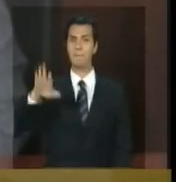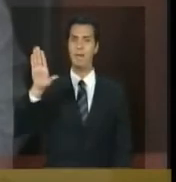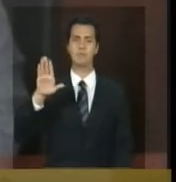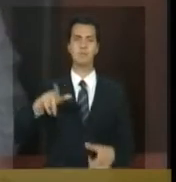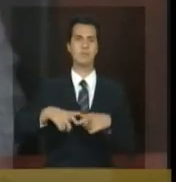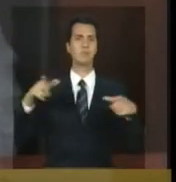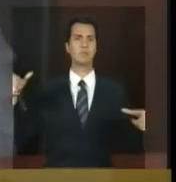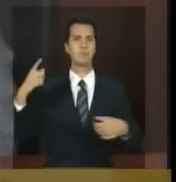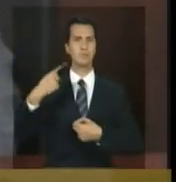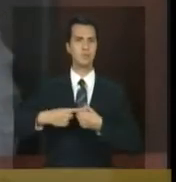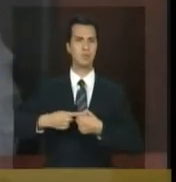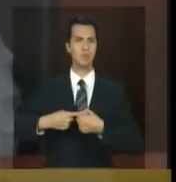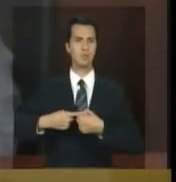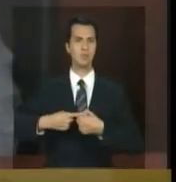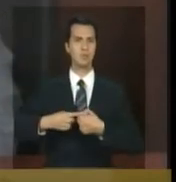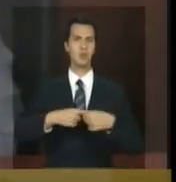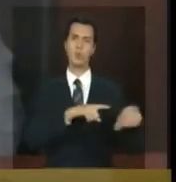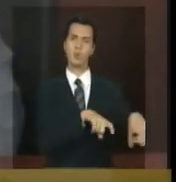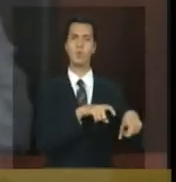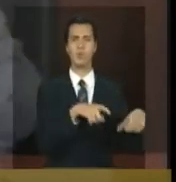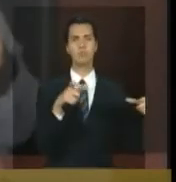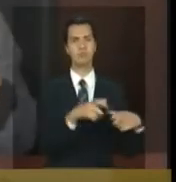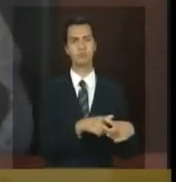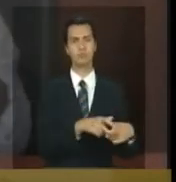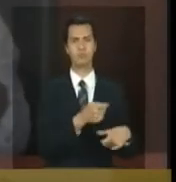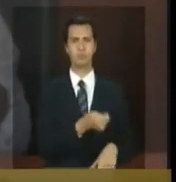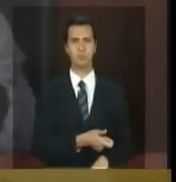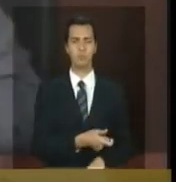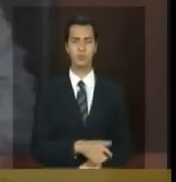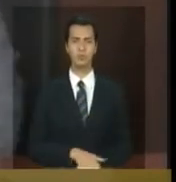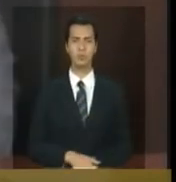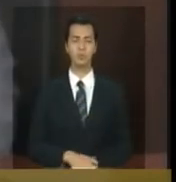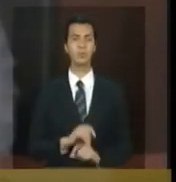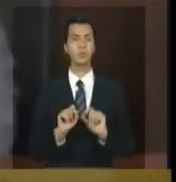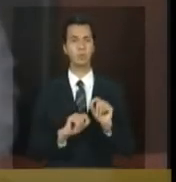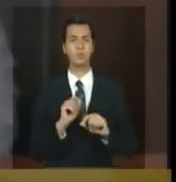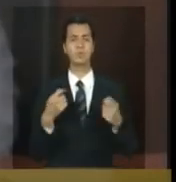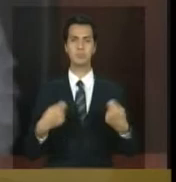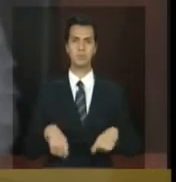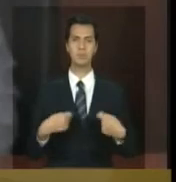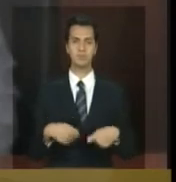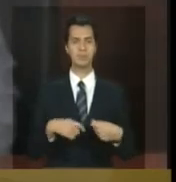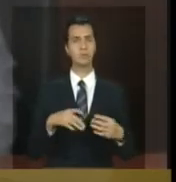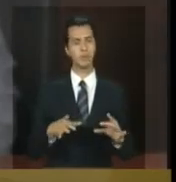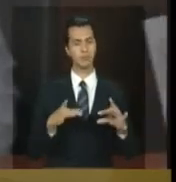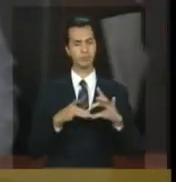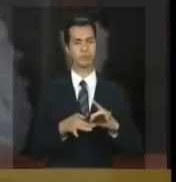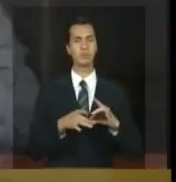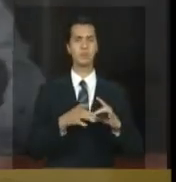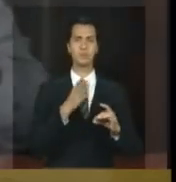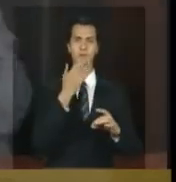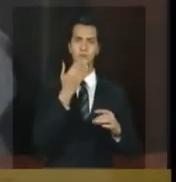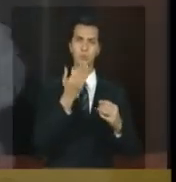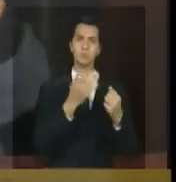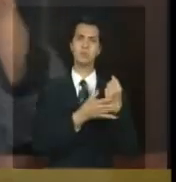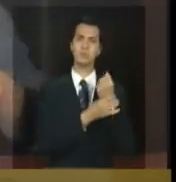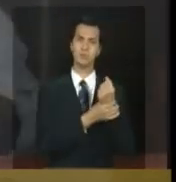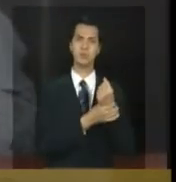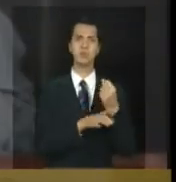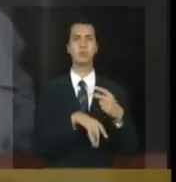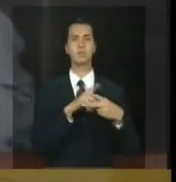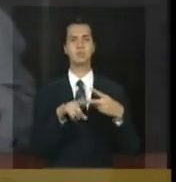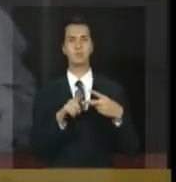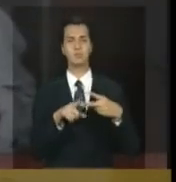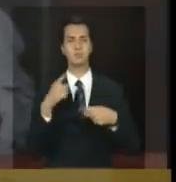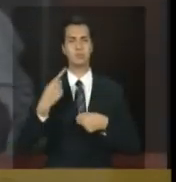rural. E esse debate tem que estar presente. Ele mistura cidades com segurança alimentar, produção no campo. E esses